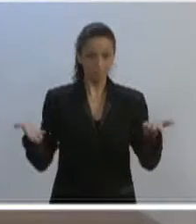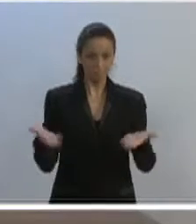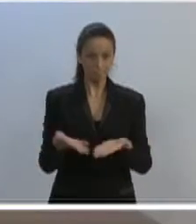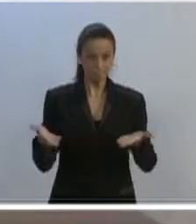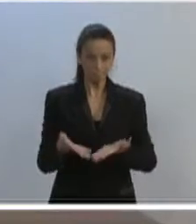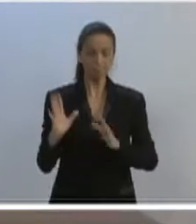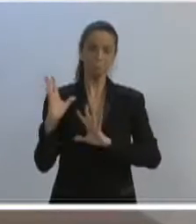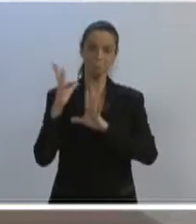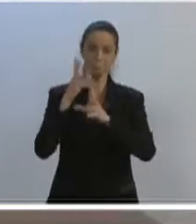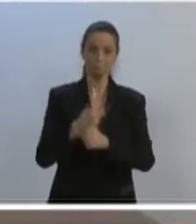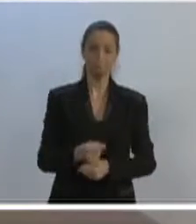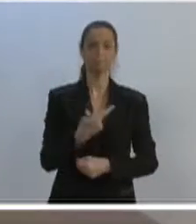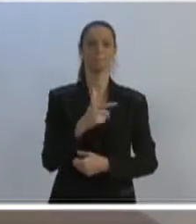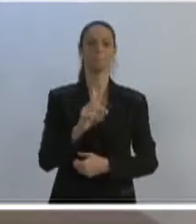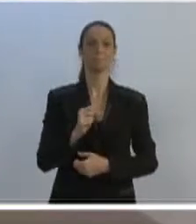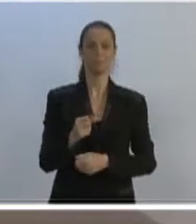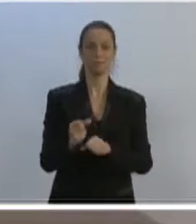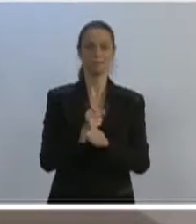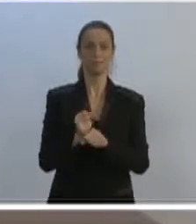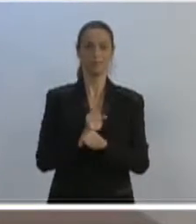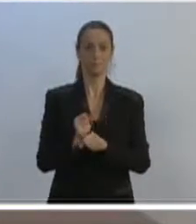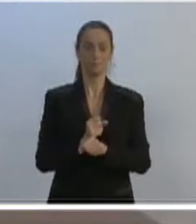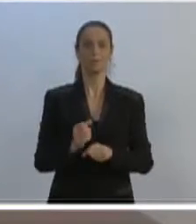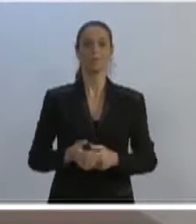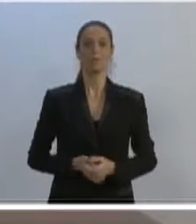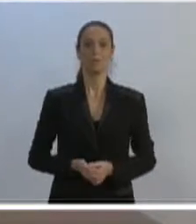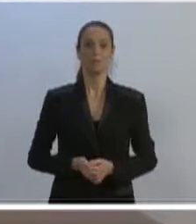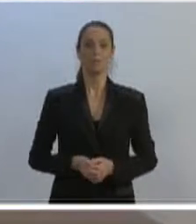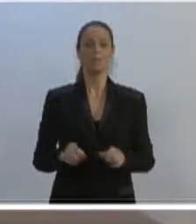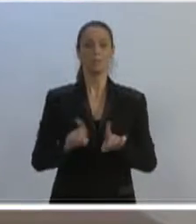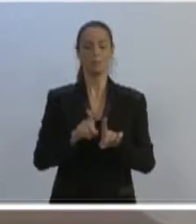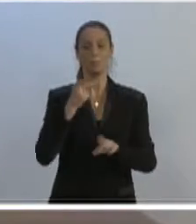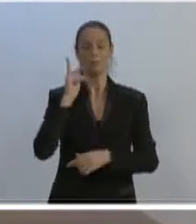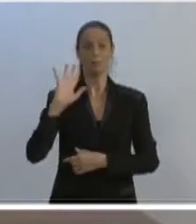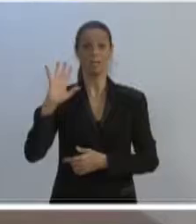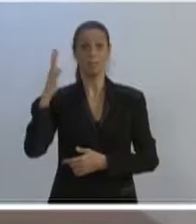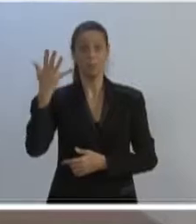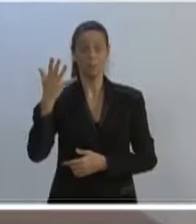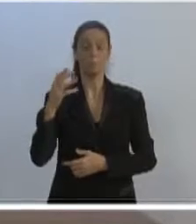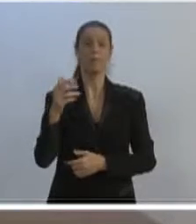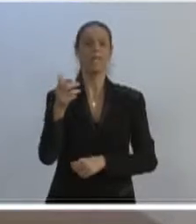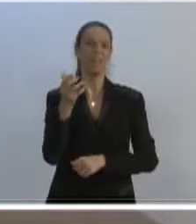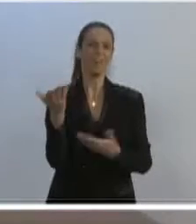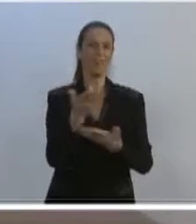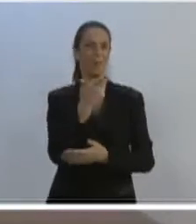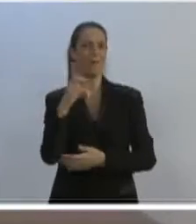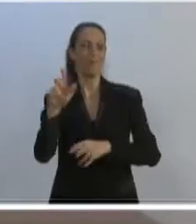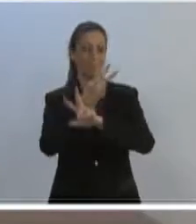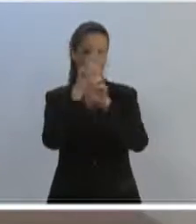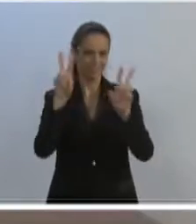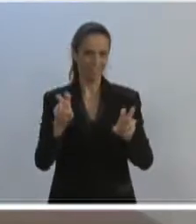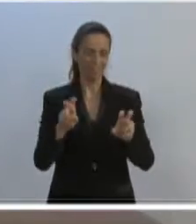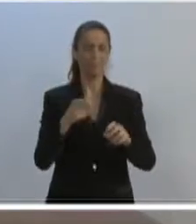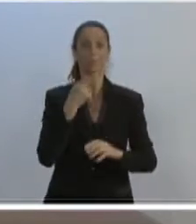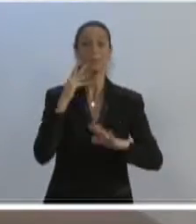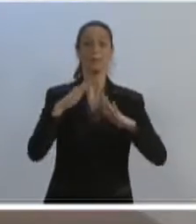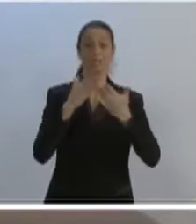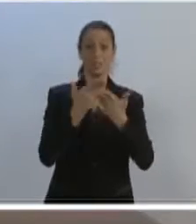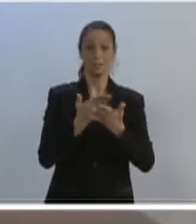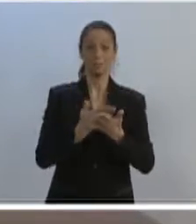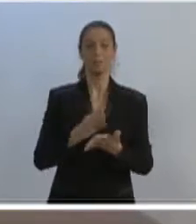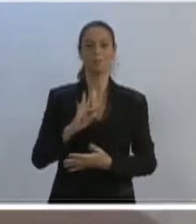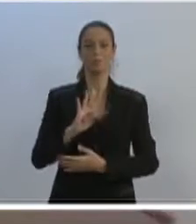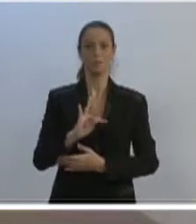faz 28 anos. Ainda falando em fenômenos e mudando de assunto, eu quero falar sobre a Escola